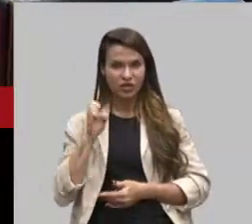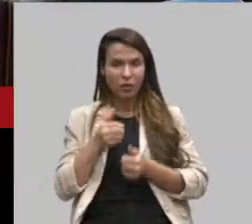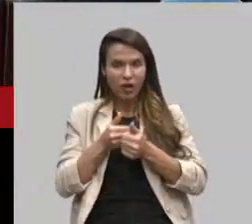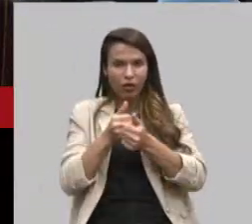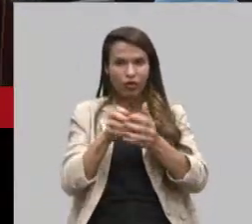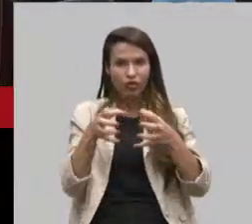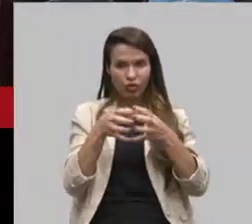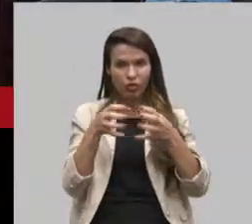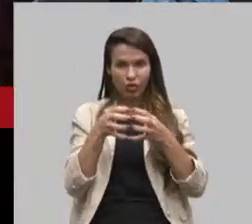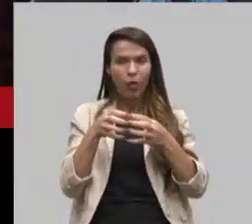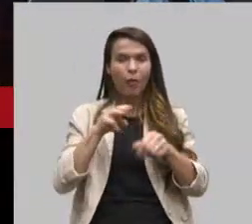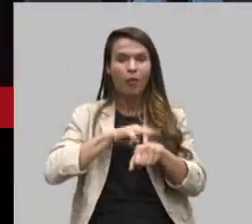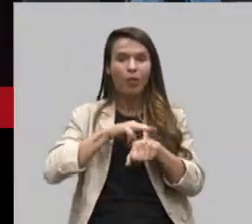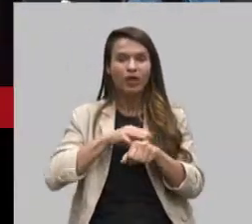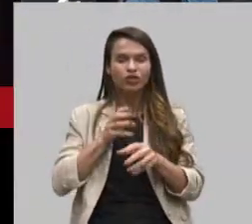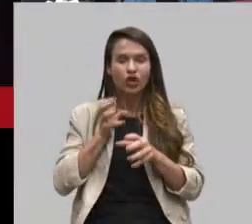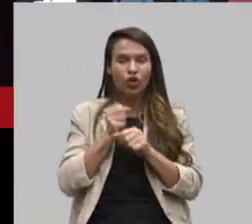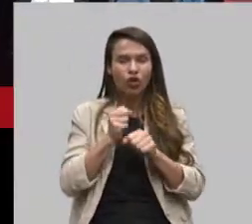votos